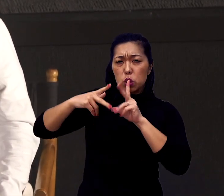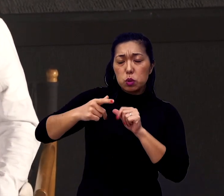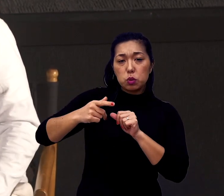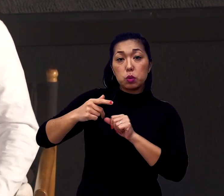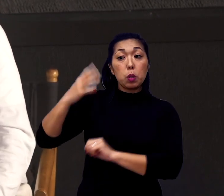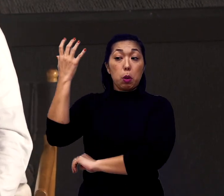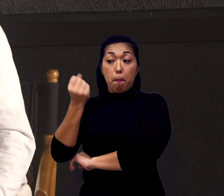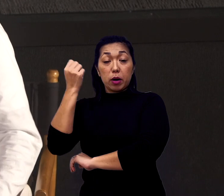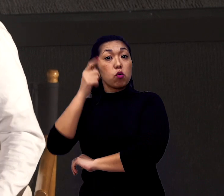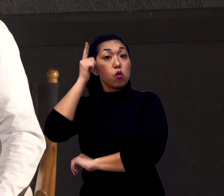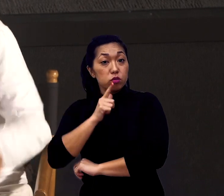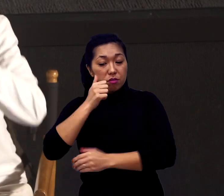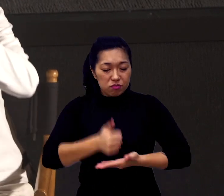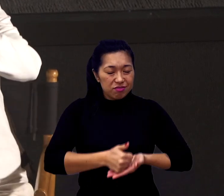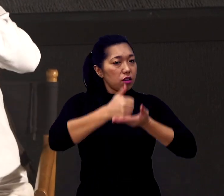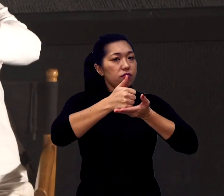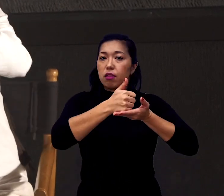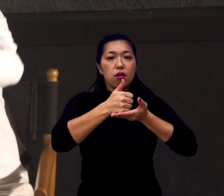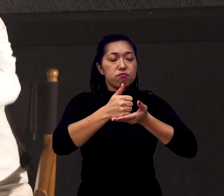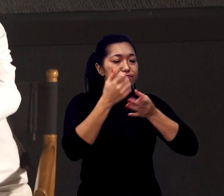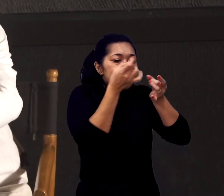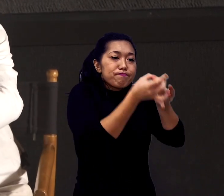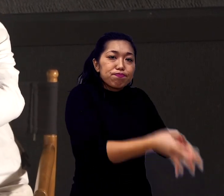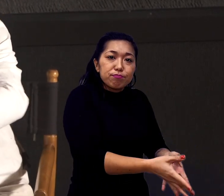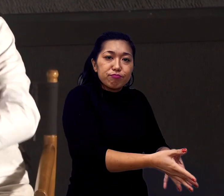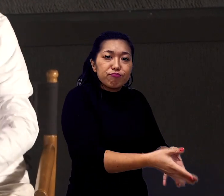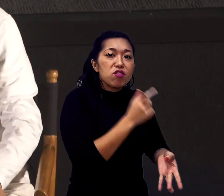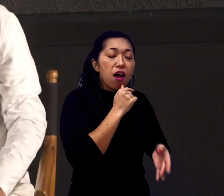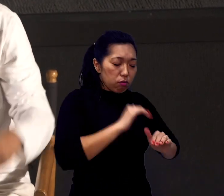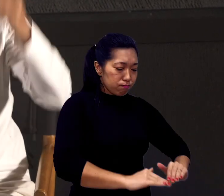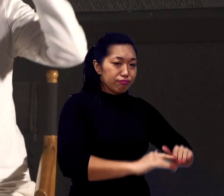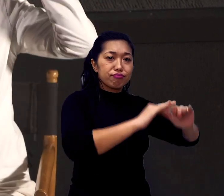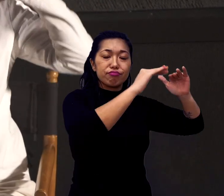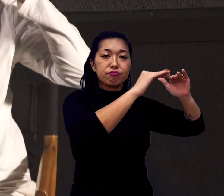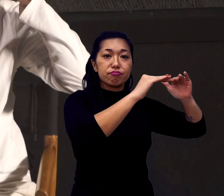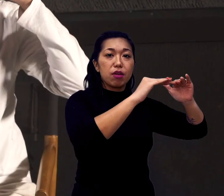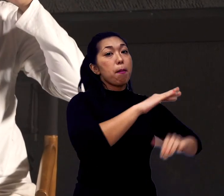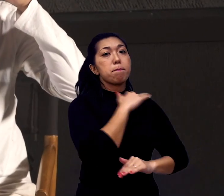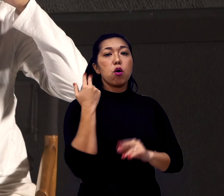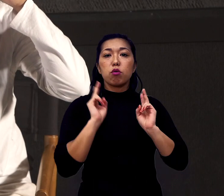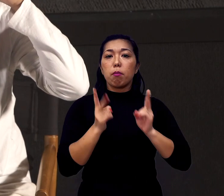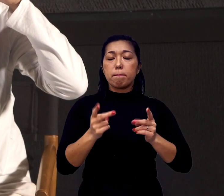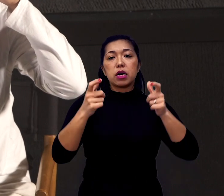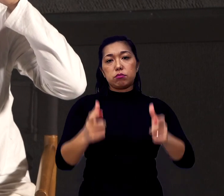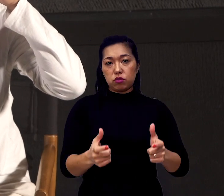conseguiu pegar, em vez de salvar, foram colocadas dentro das águas e muitos morreram nesse mesmo